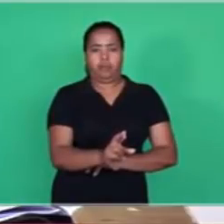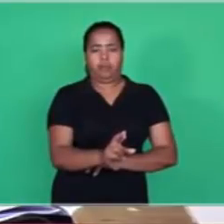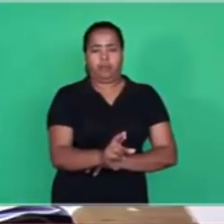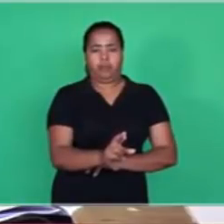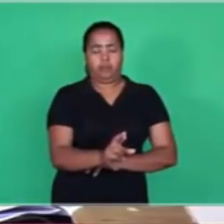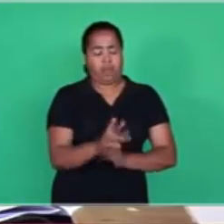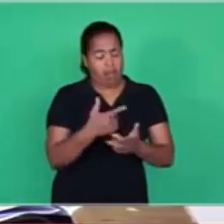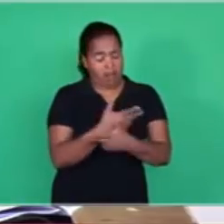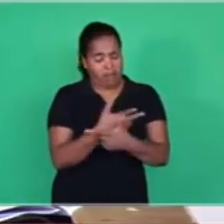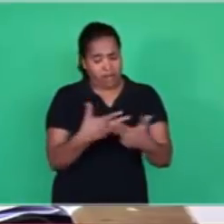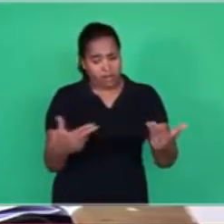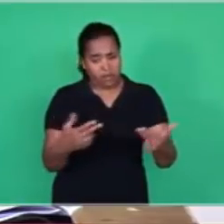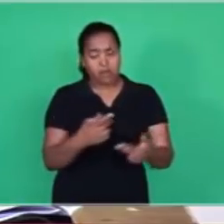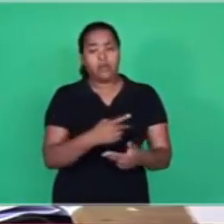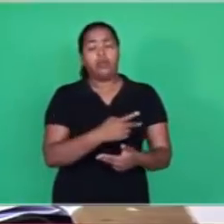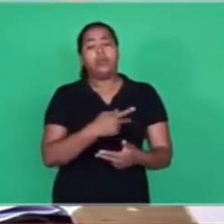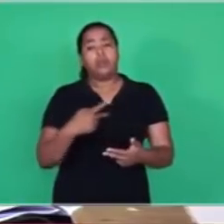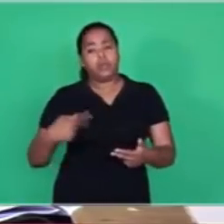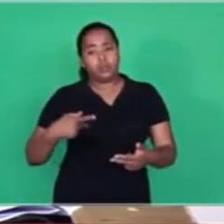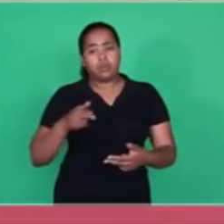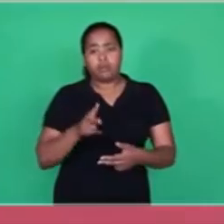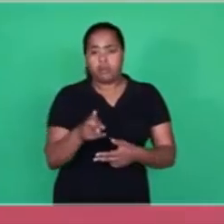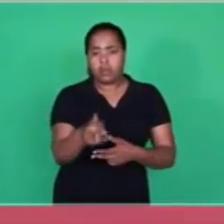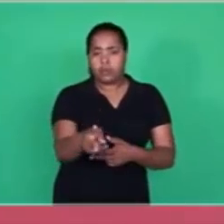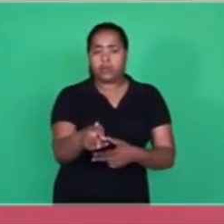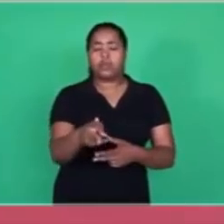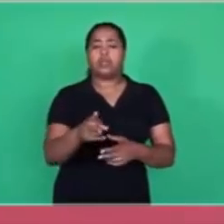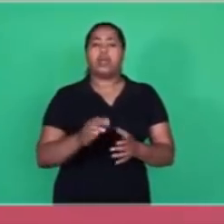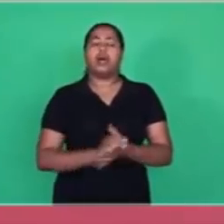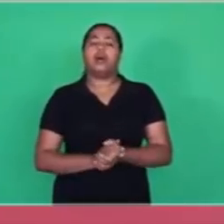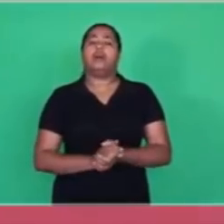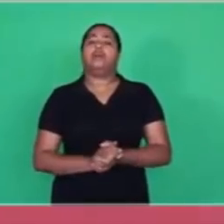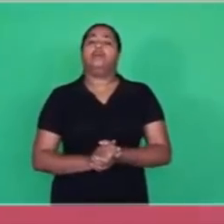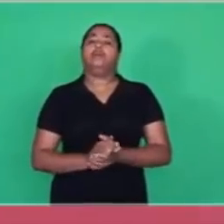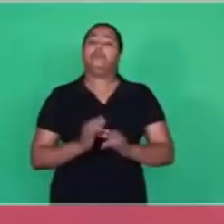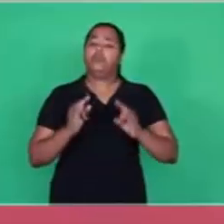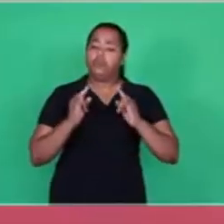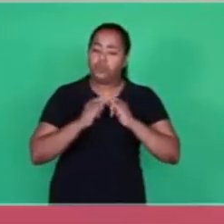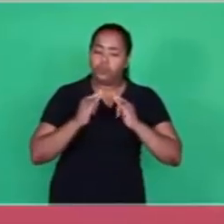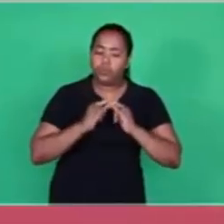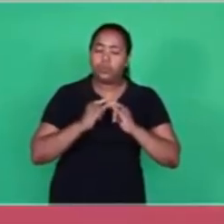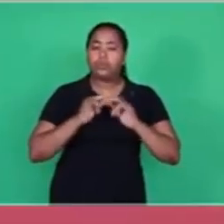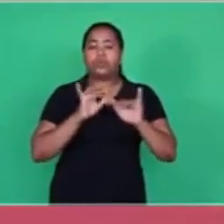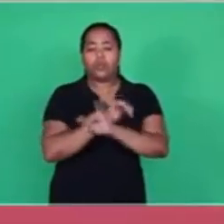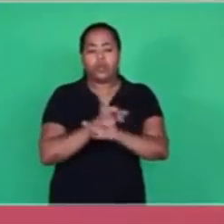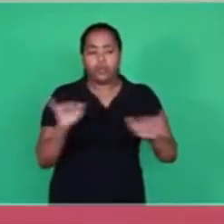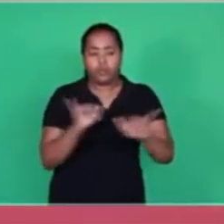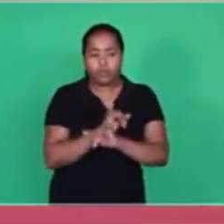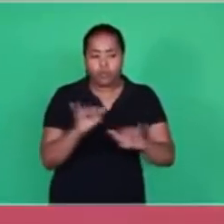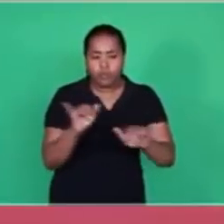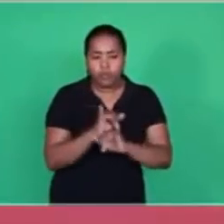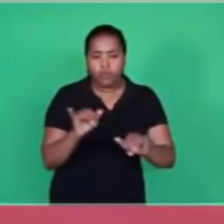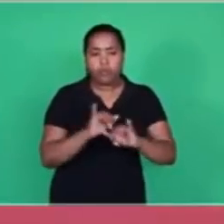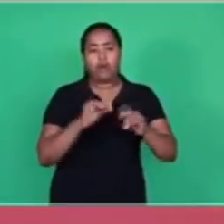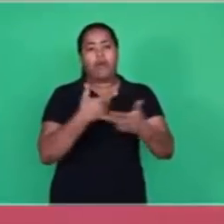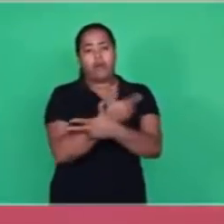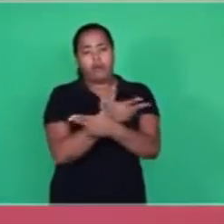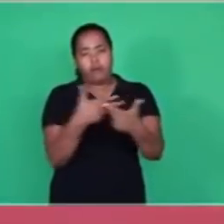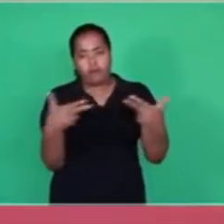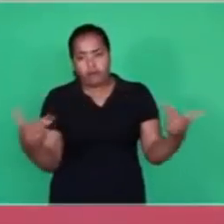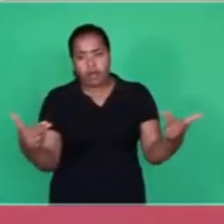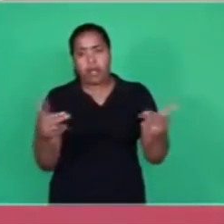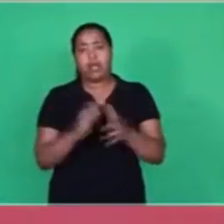Os pastores vão continuar, o Instituto vai dar mais informações, e quem gosta de futuro está